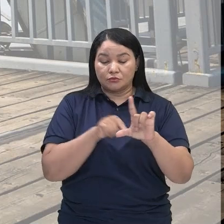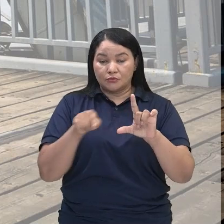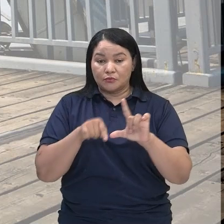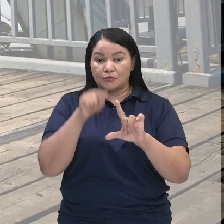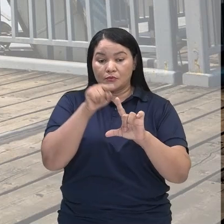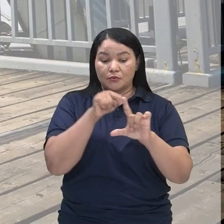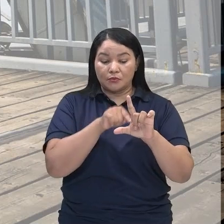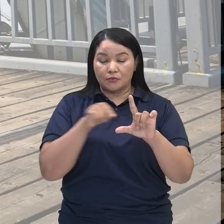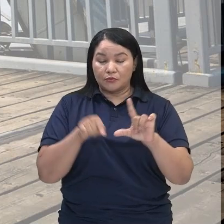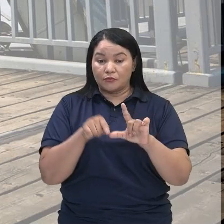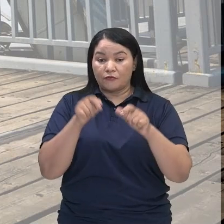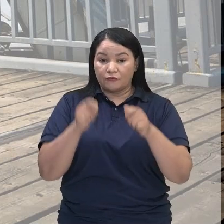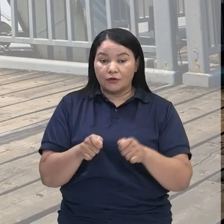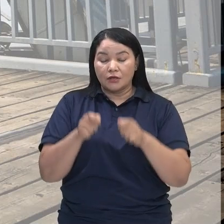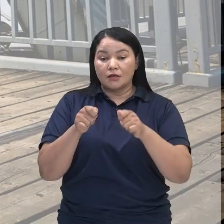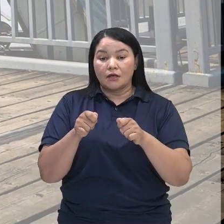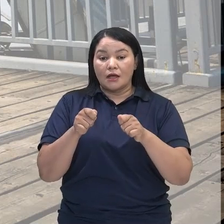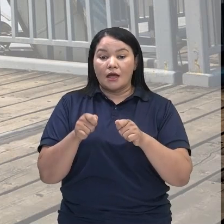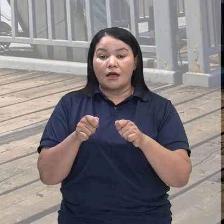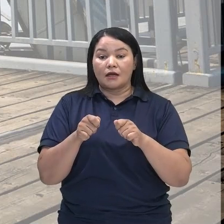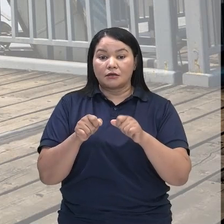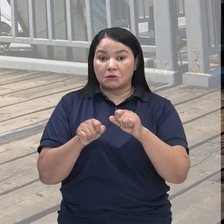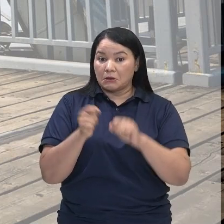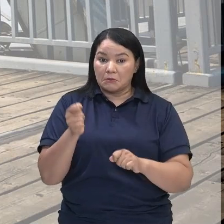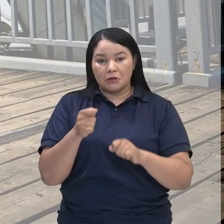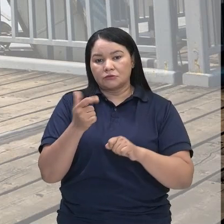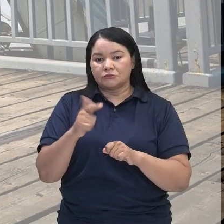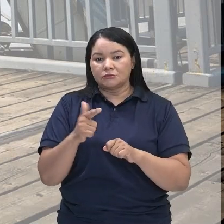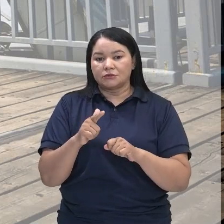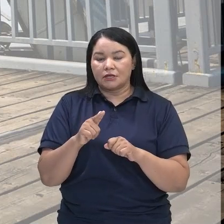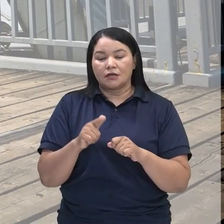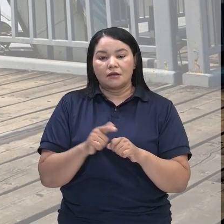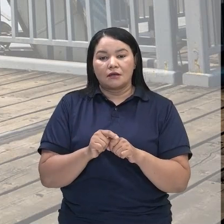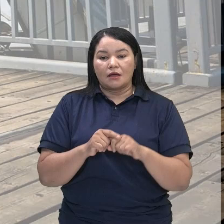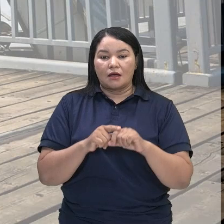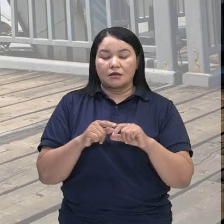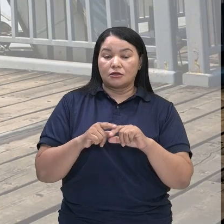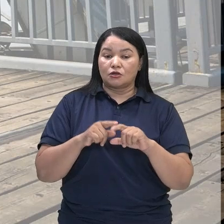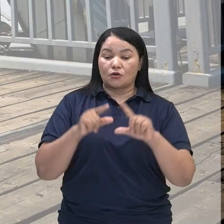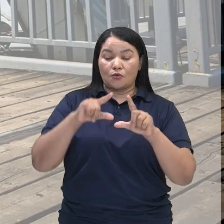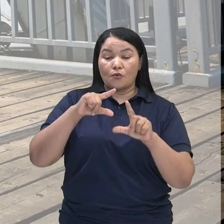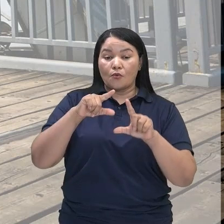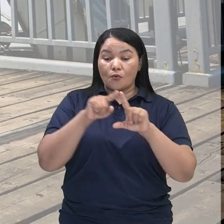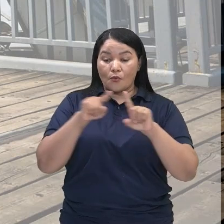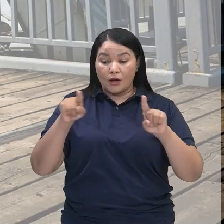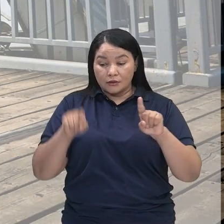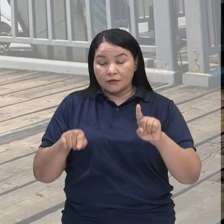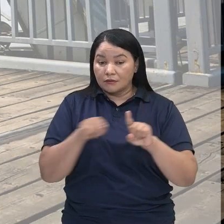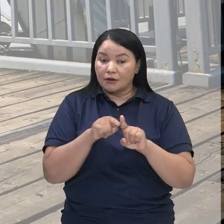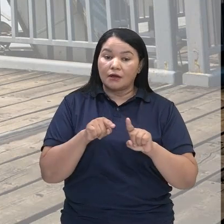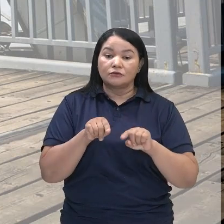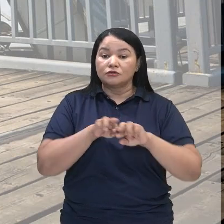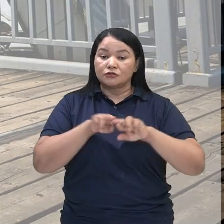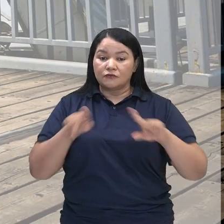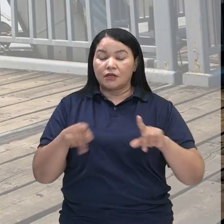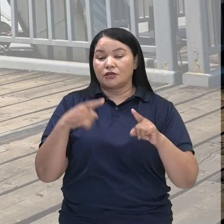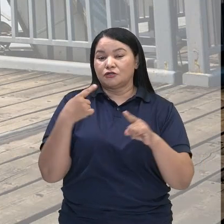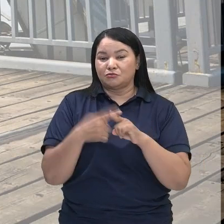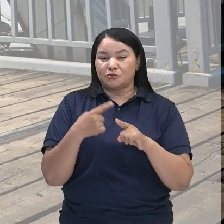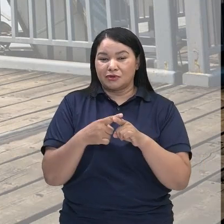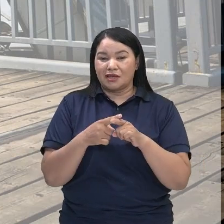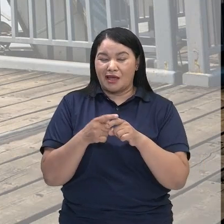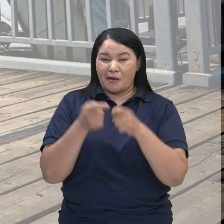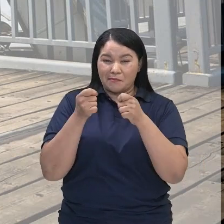fixos, impede a deformidade, contrário do quadrado e ali do retângulo, que quando sofrem ali uma